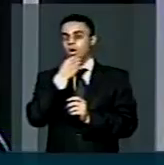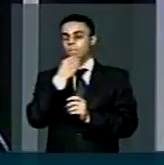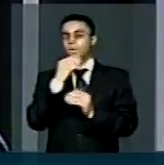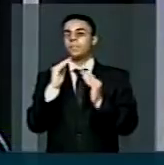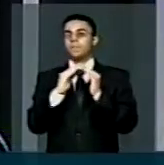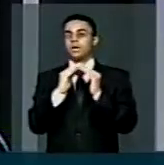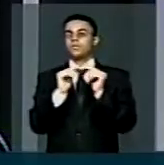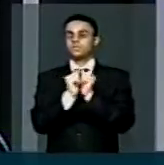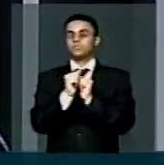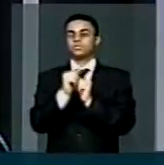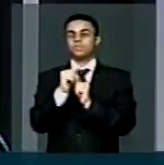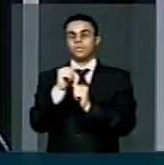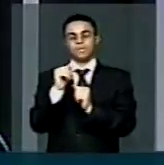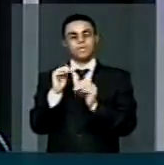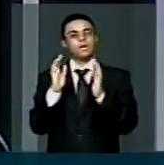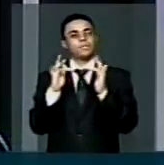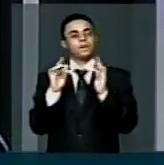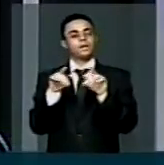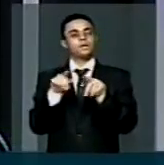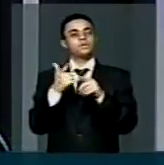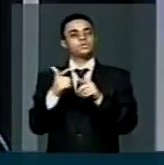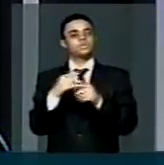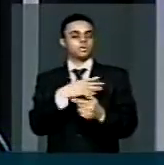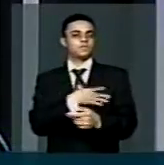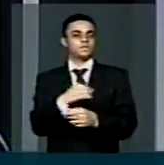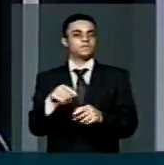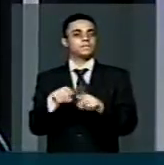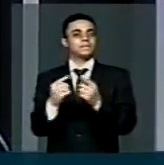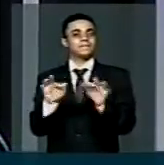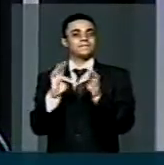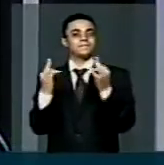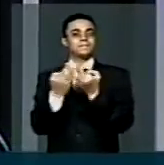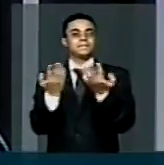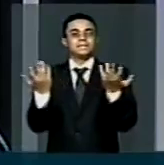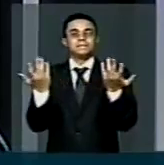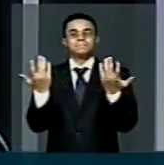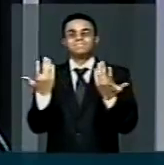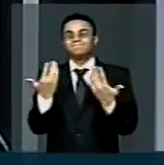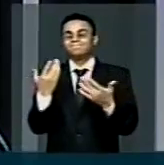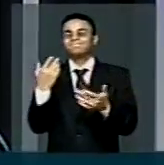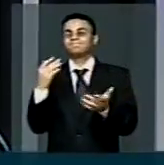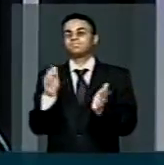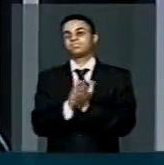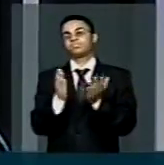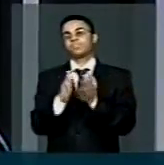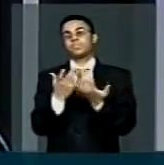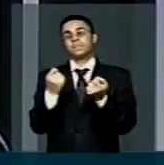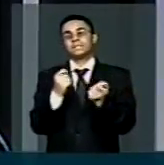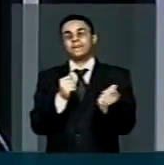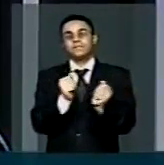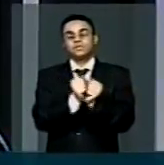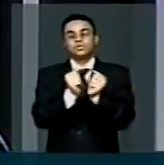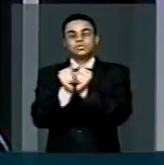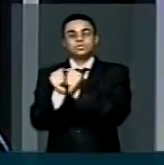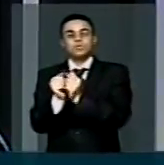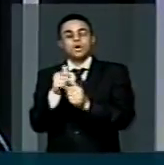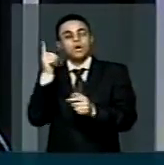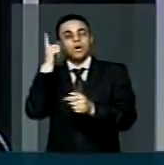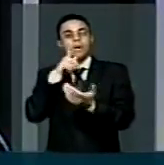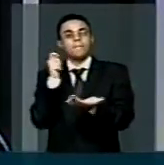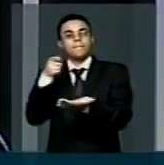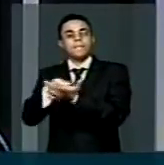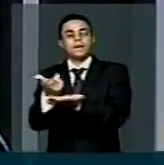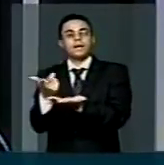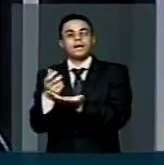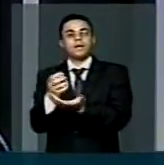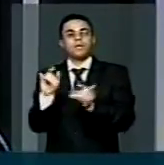tinha filhos. A família, muito pobre, teve que se cotizar para pagar o enterro. Os pais de Jefferson viviam na Bahia e não foram ao Rio de